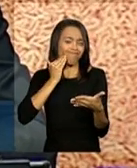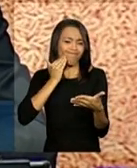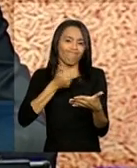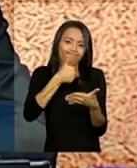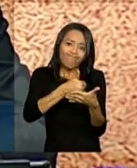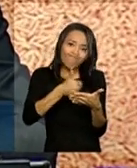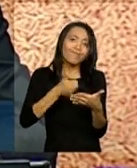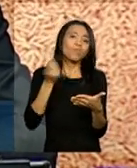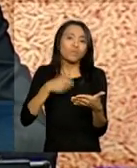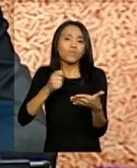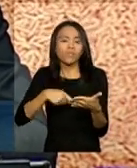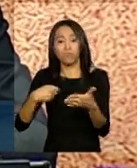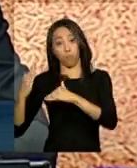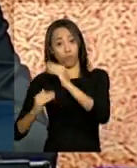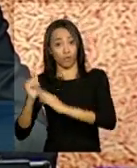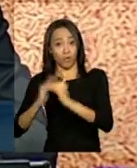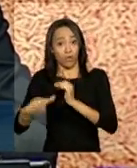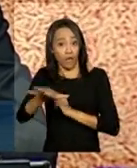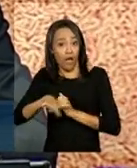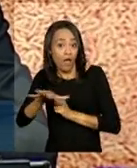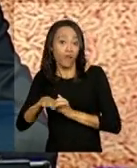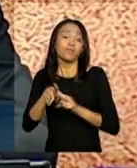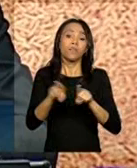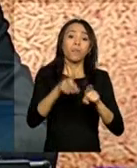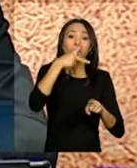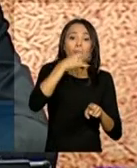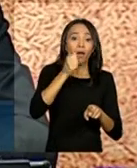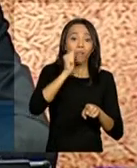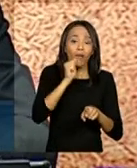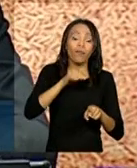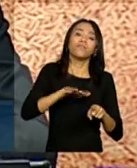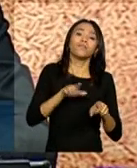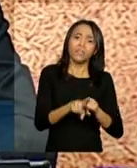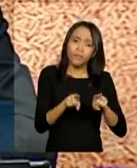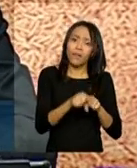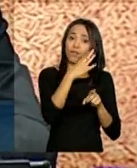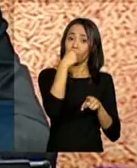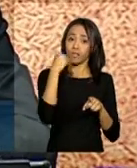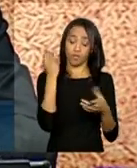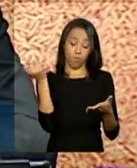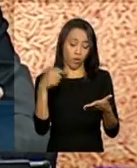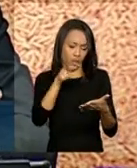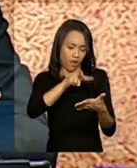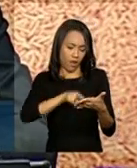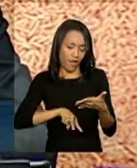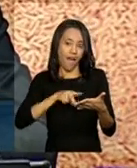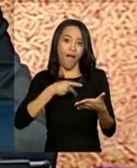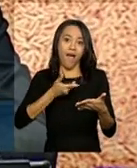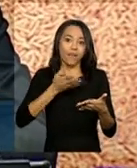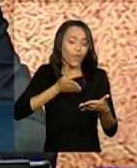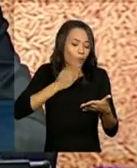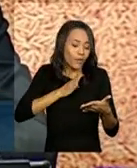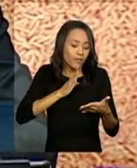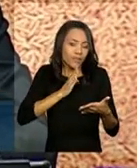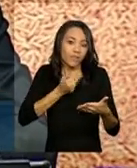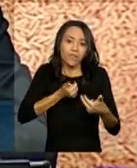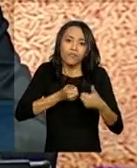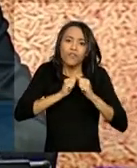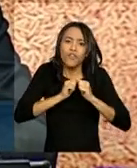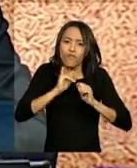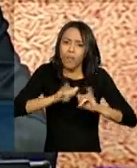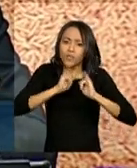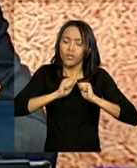para profissionais para pais e pros próprios adolescentes para que a gente possa socializar o maior número de